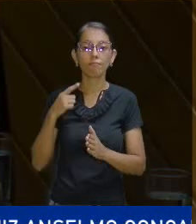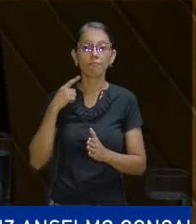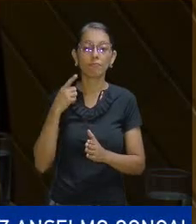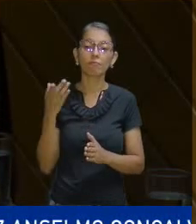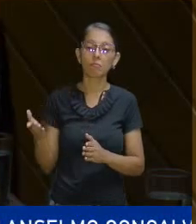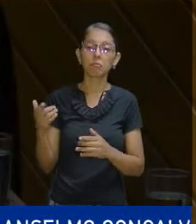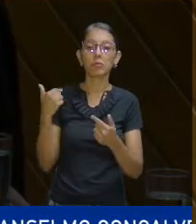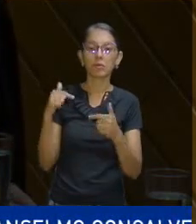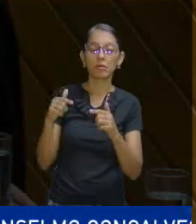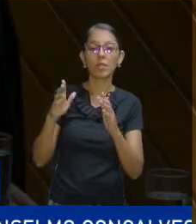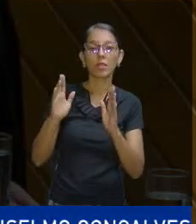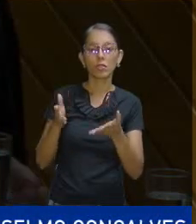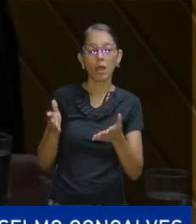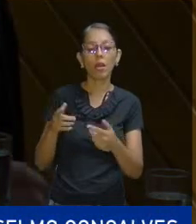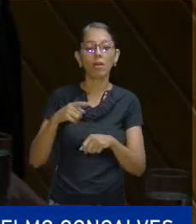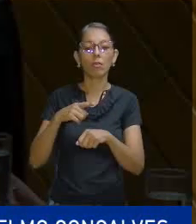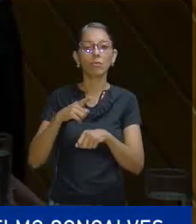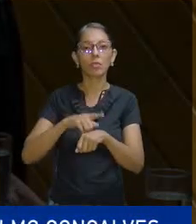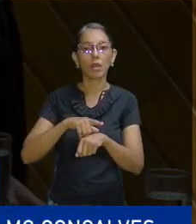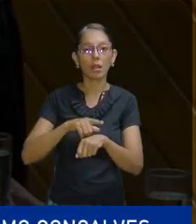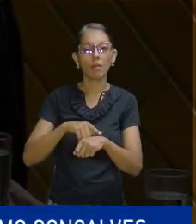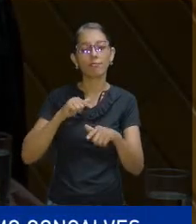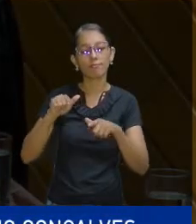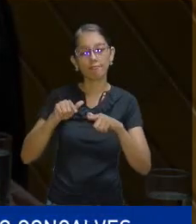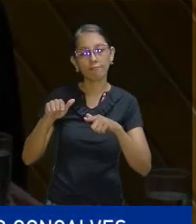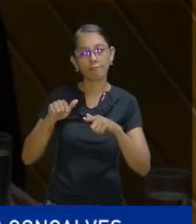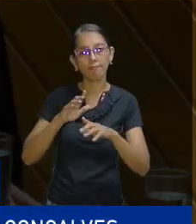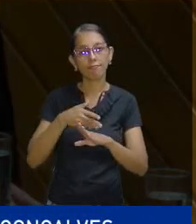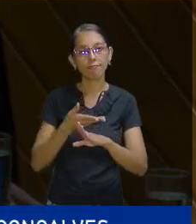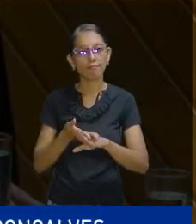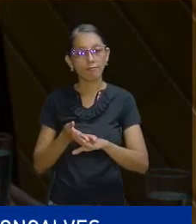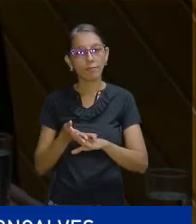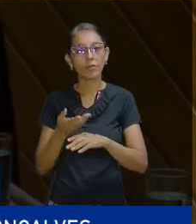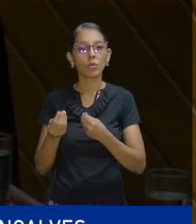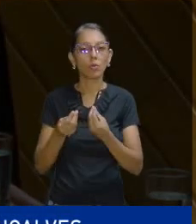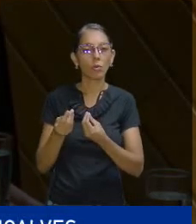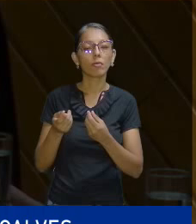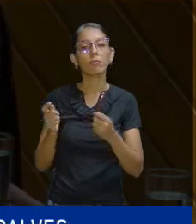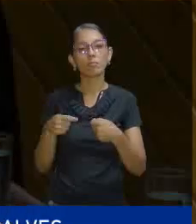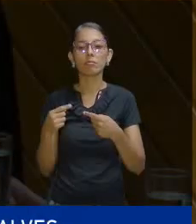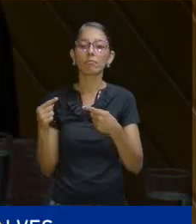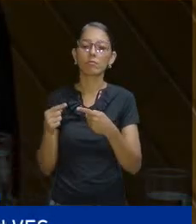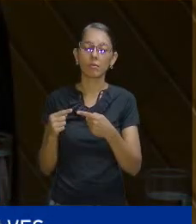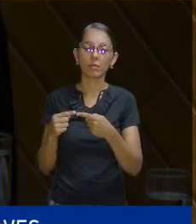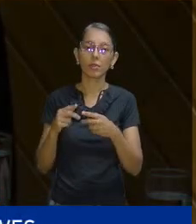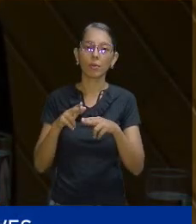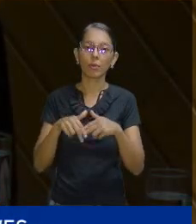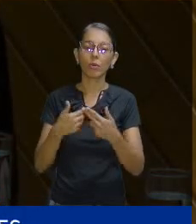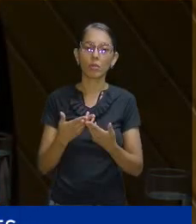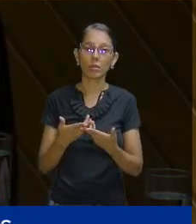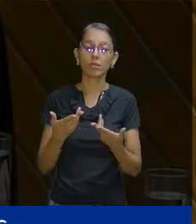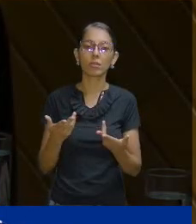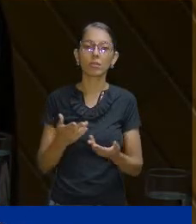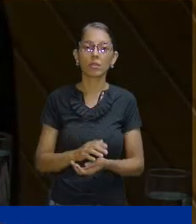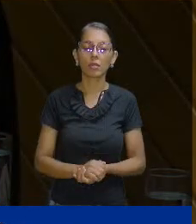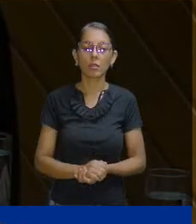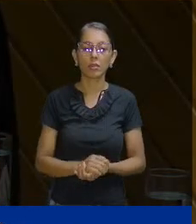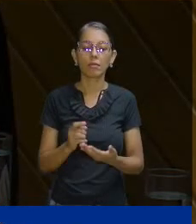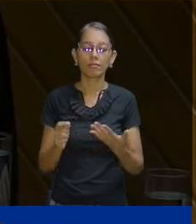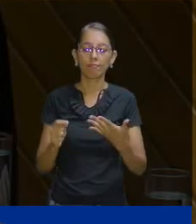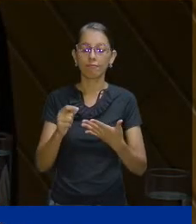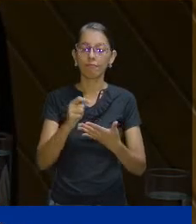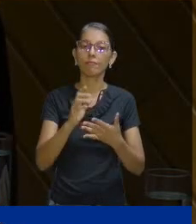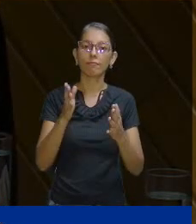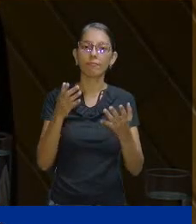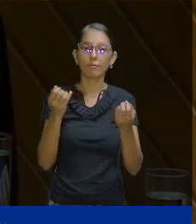pelo advogado, o tempo exigido para o serviço e também o zelo profissional e a relevância da causa. Então, adotando esses